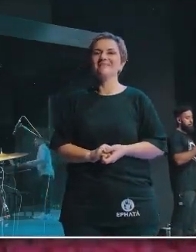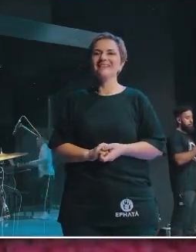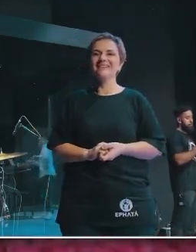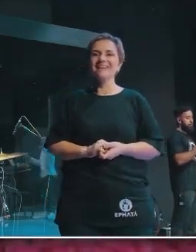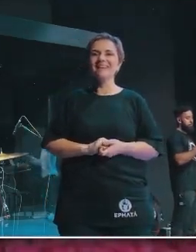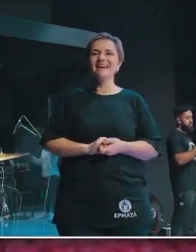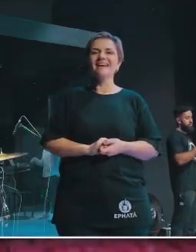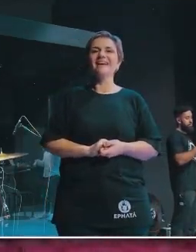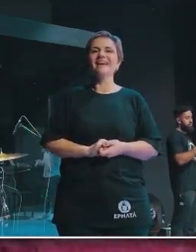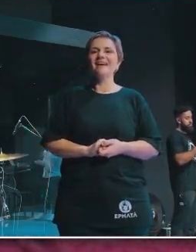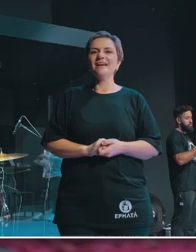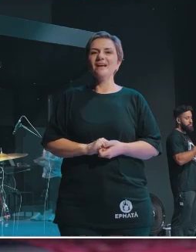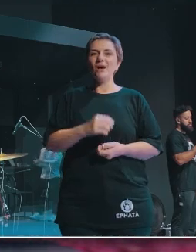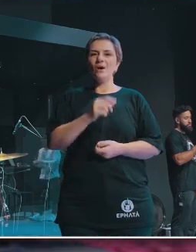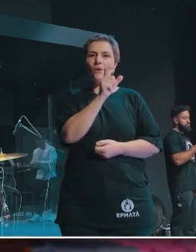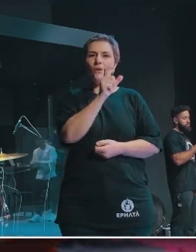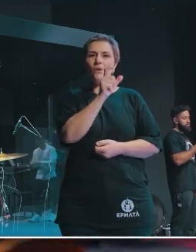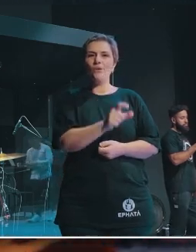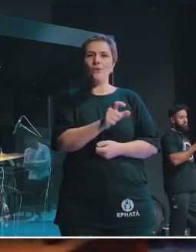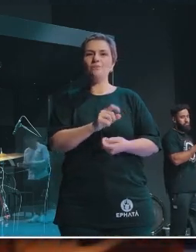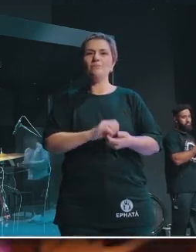Josafá se levanta e vai para a guerra.